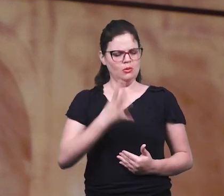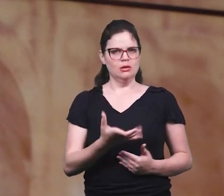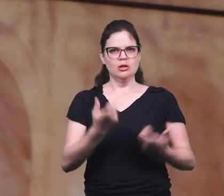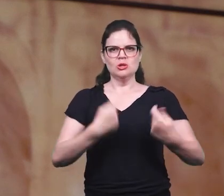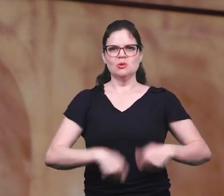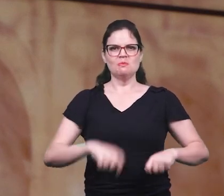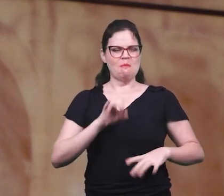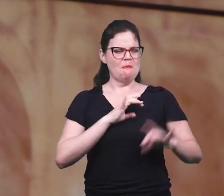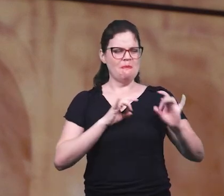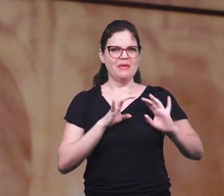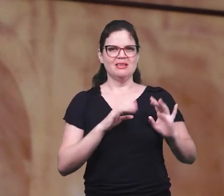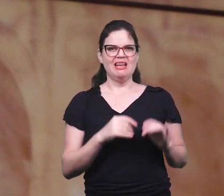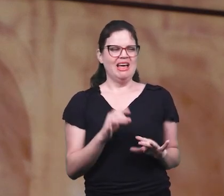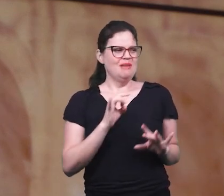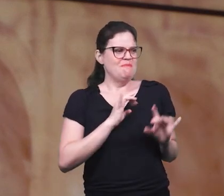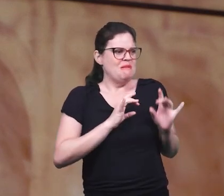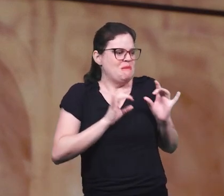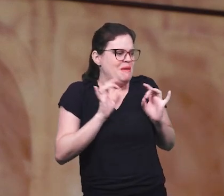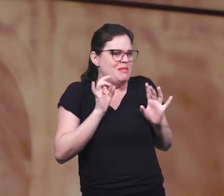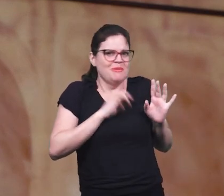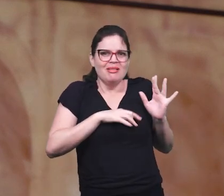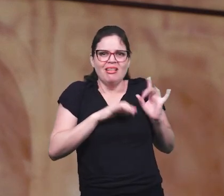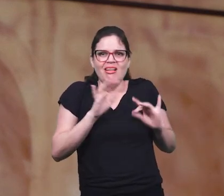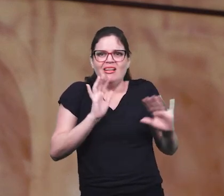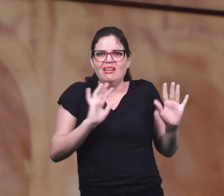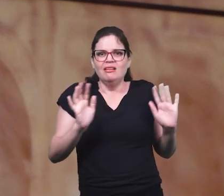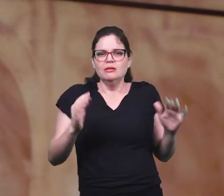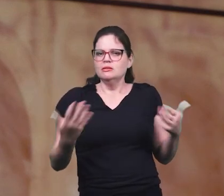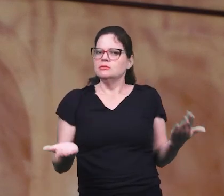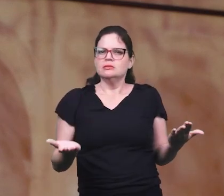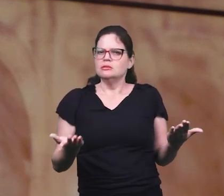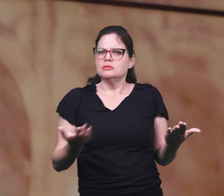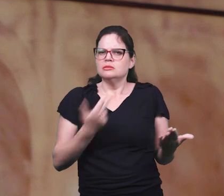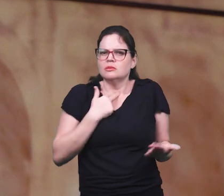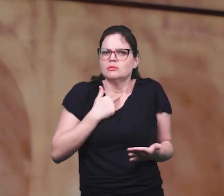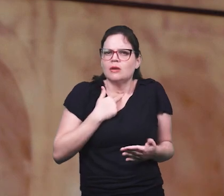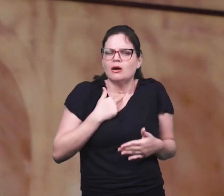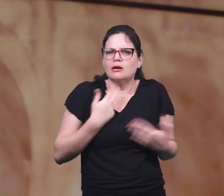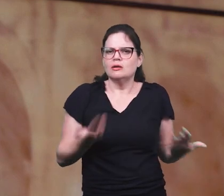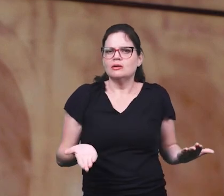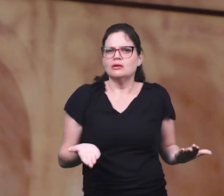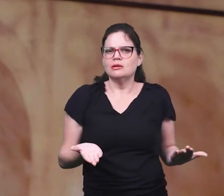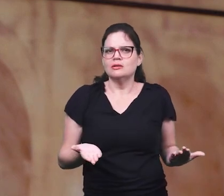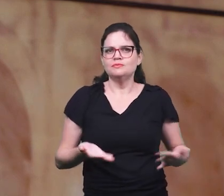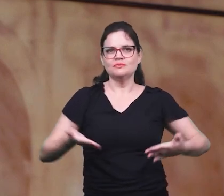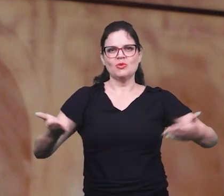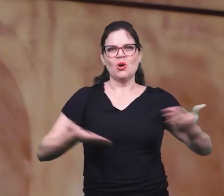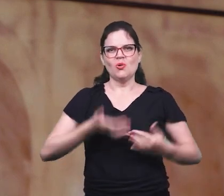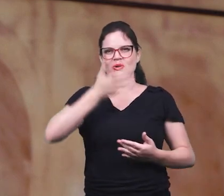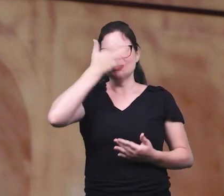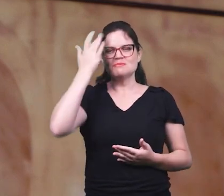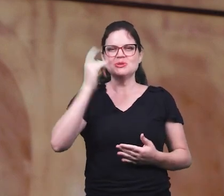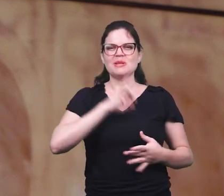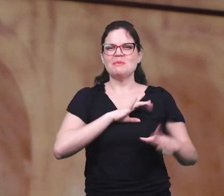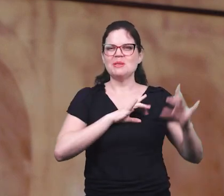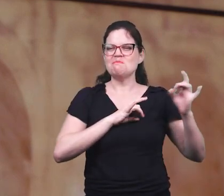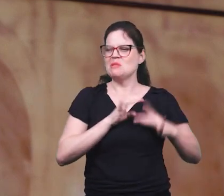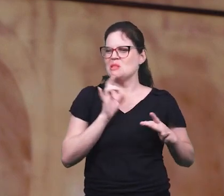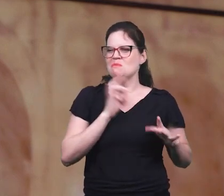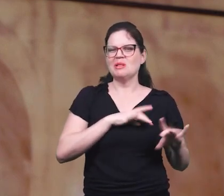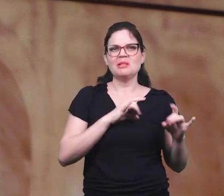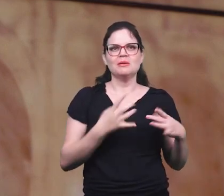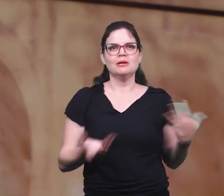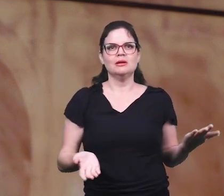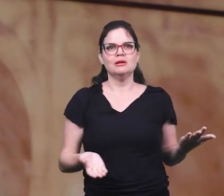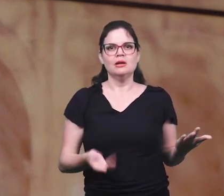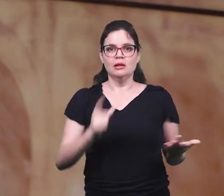pode ficar com medo. Tem gente com medo de tudo na vida dele. Tem gente hoje as pessoas têm medo de tudo. Fica paralisado,